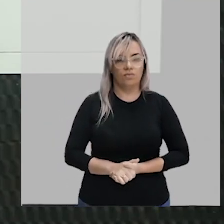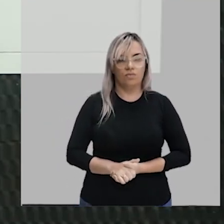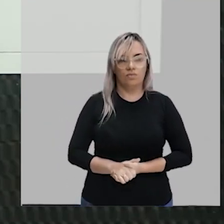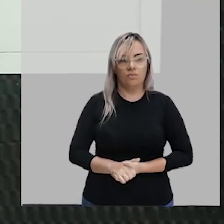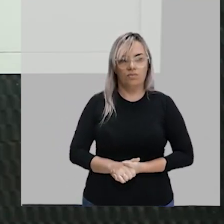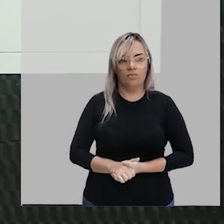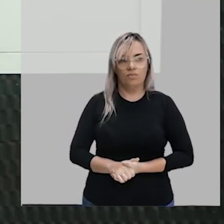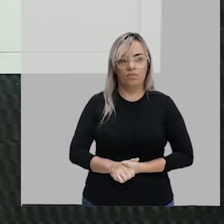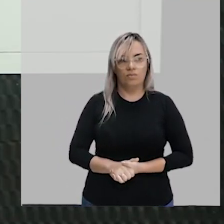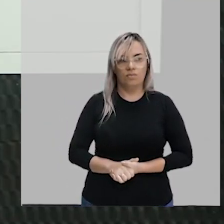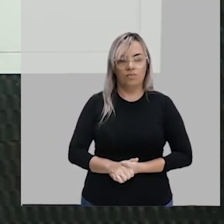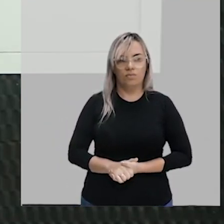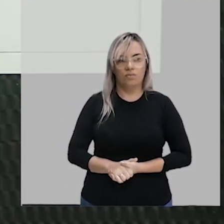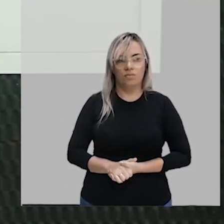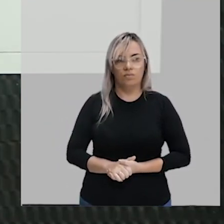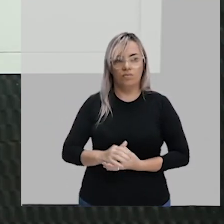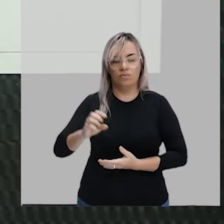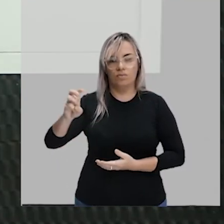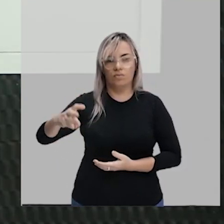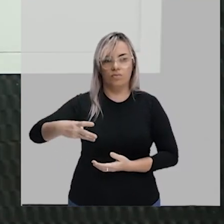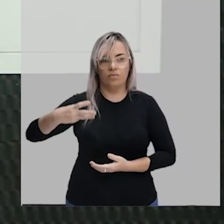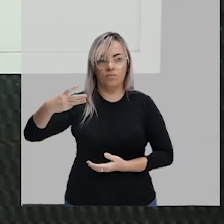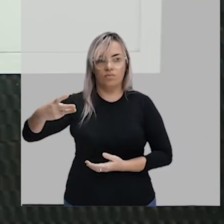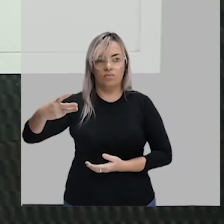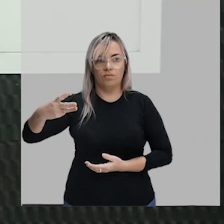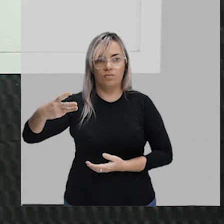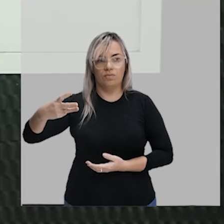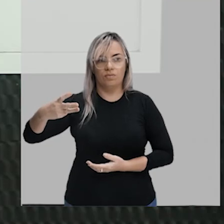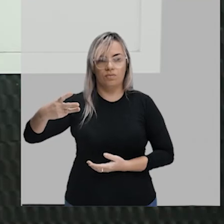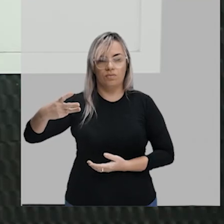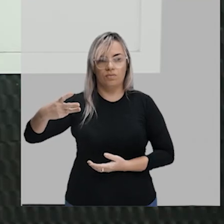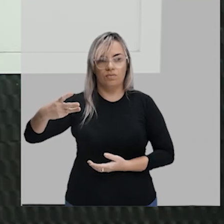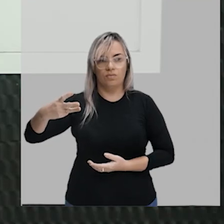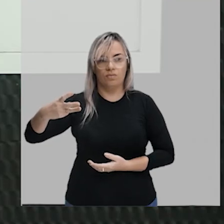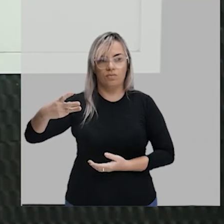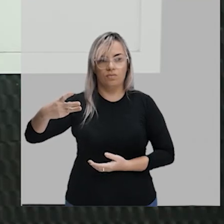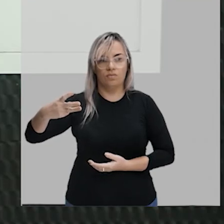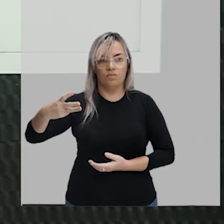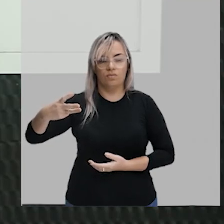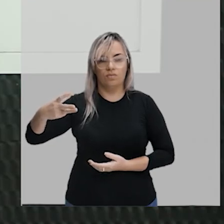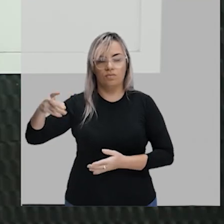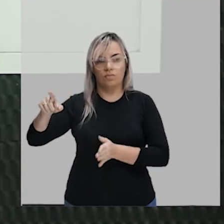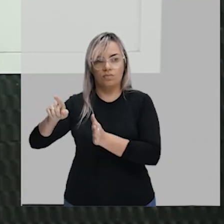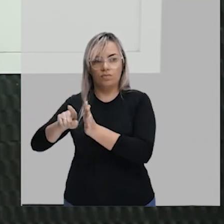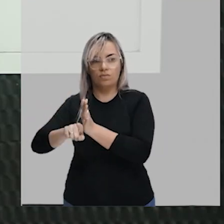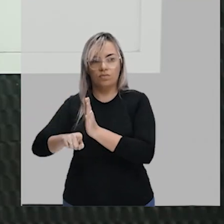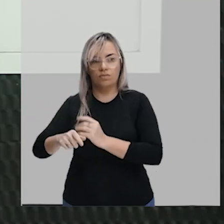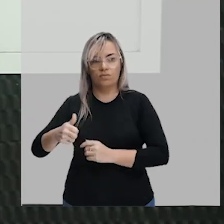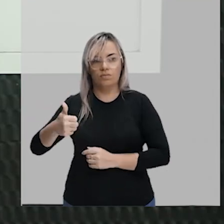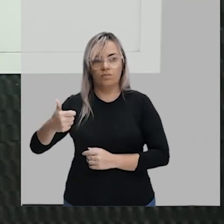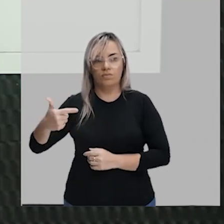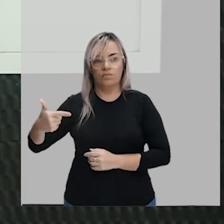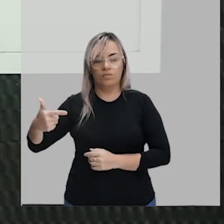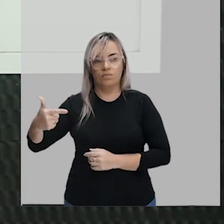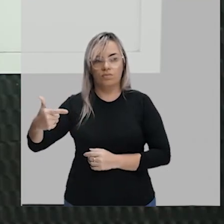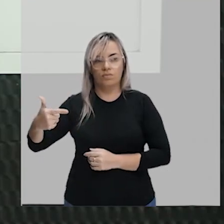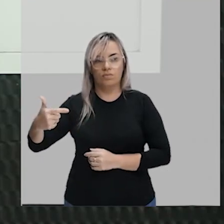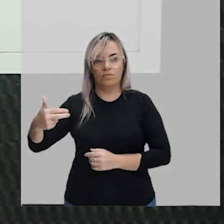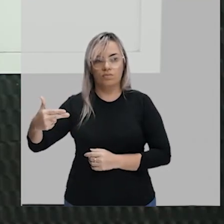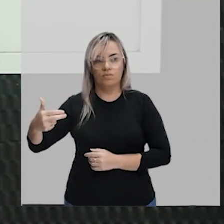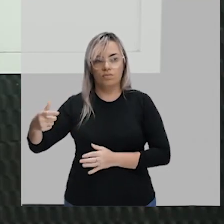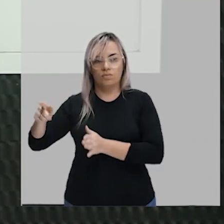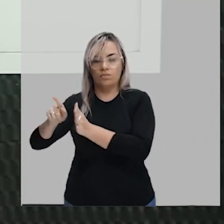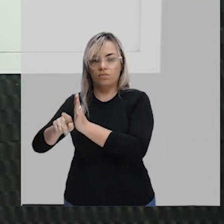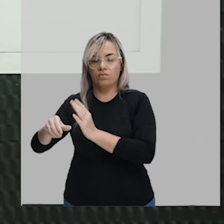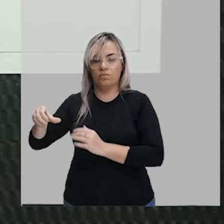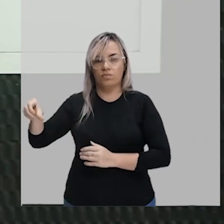Tá? Nós vamos ter aqui 3 menos 12. Nós vamos ter menos 9.